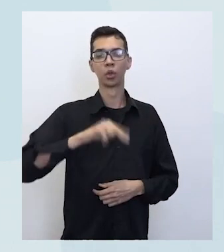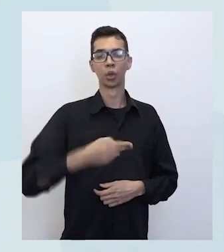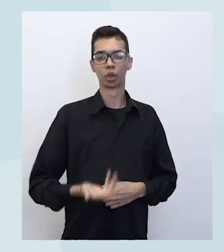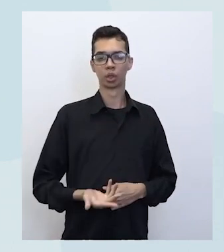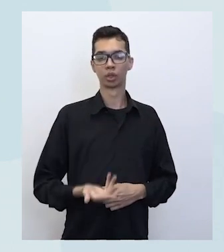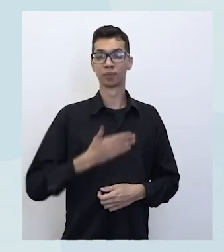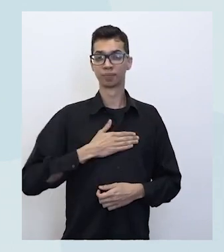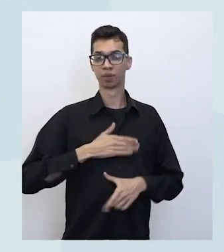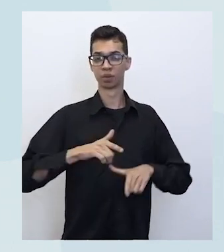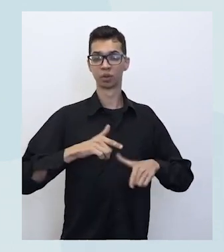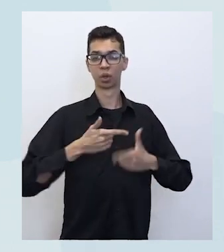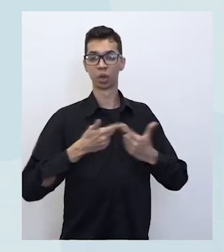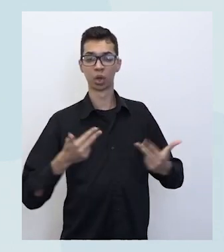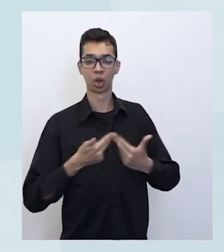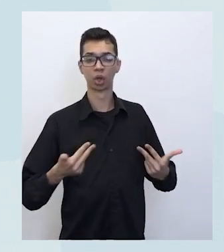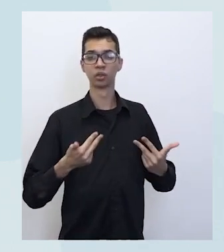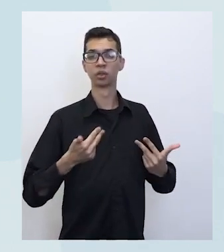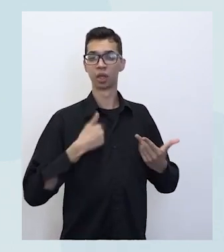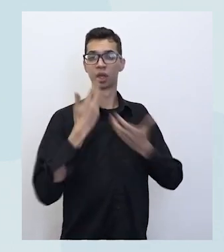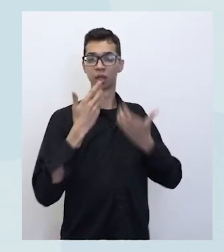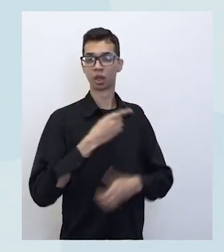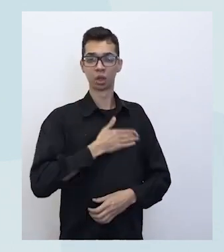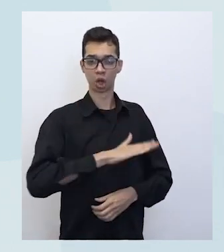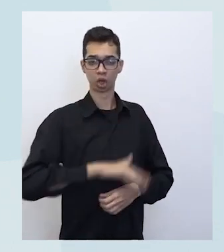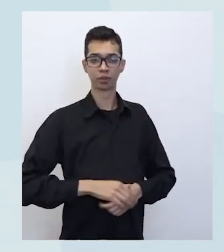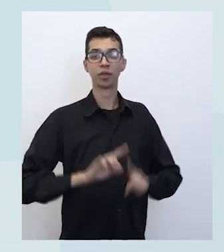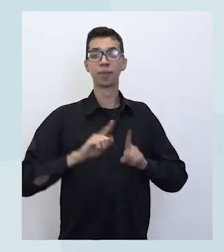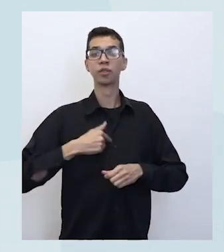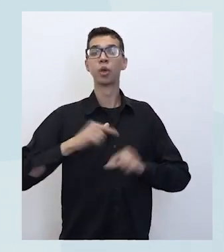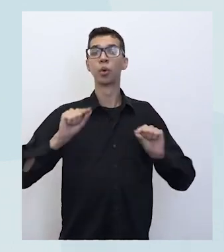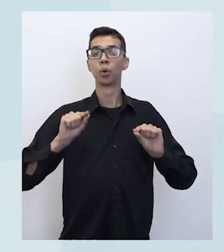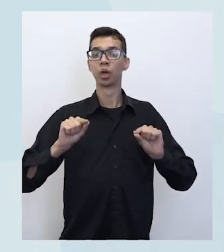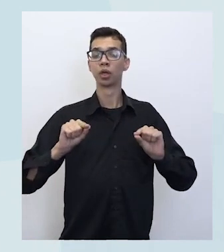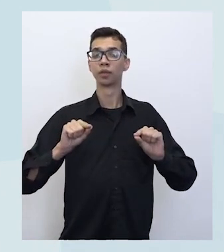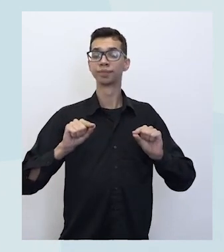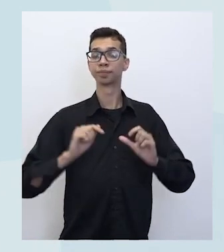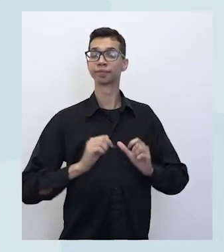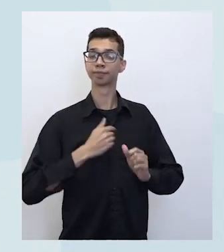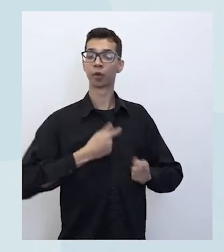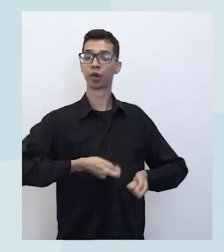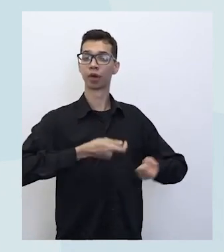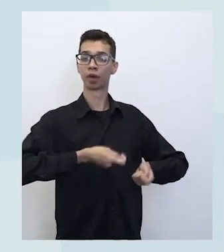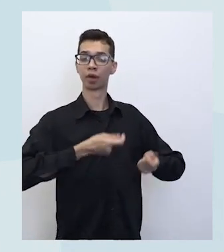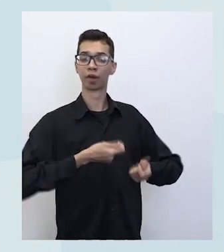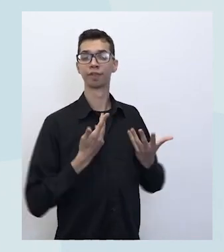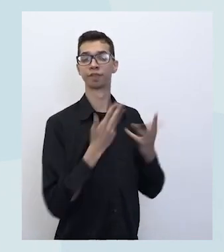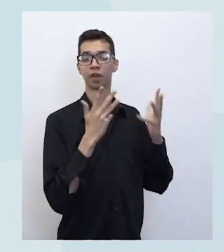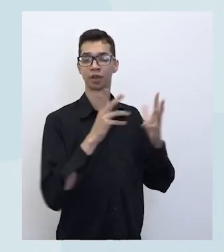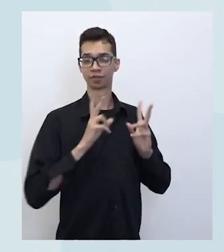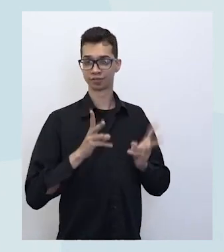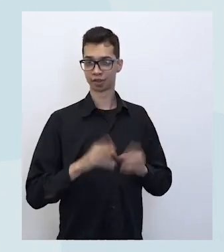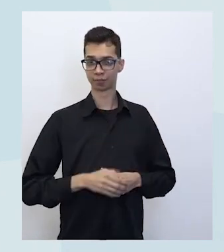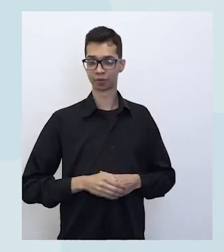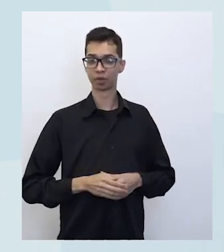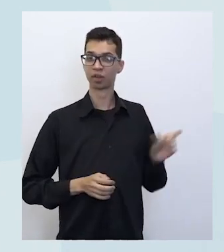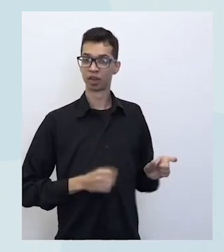trovar. Mas ora quero fazer um cantar em que vos loarei todavia. E vedes como vos quero loar, Dona